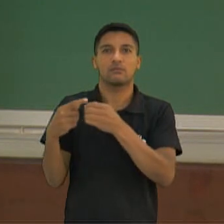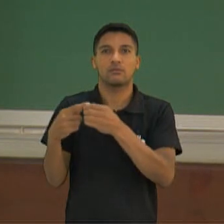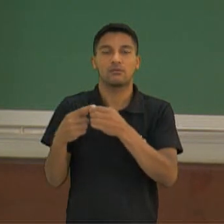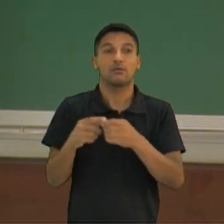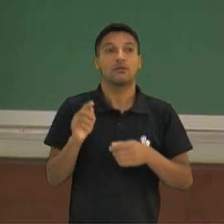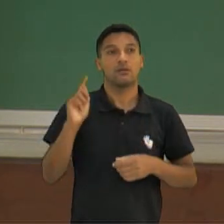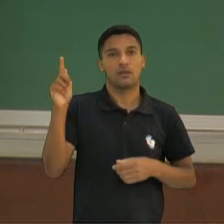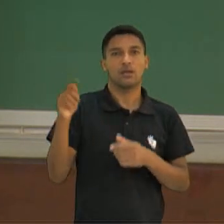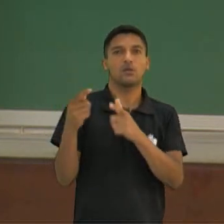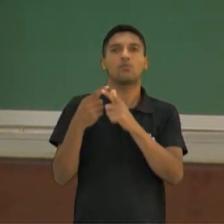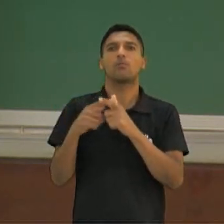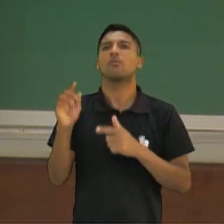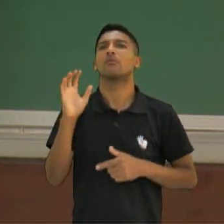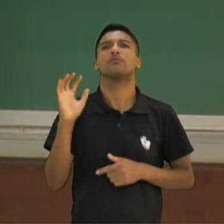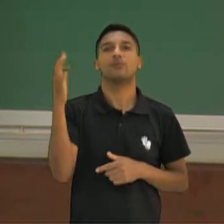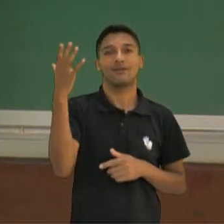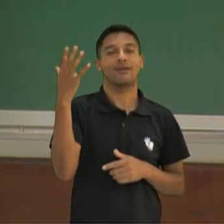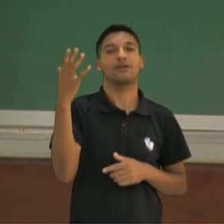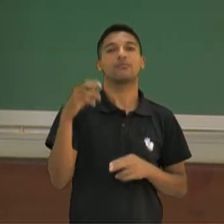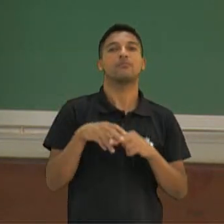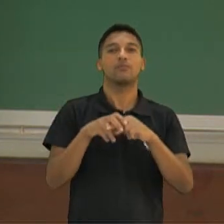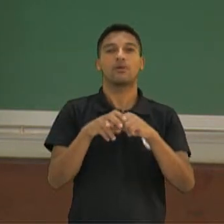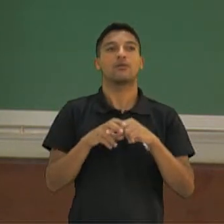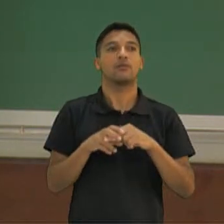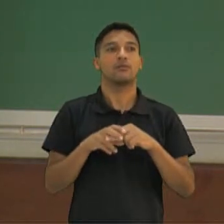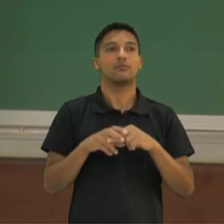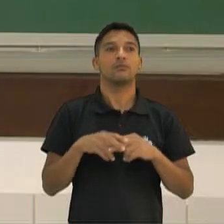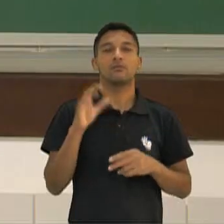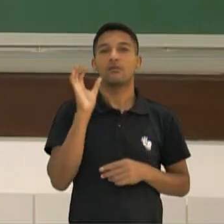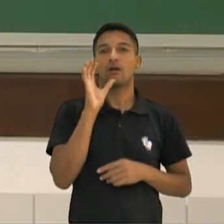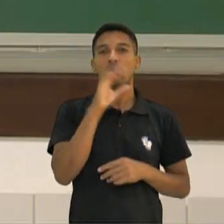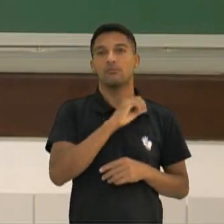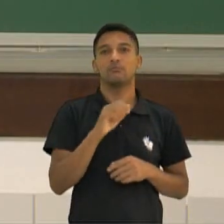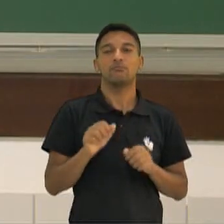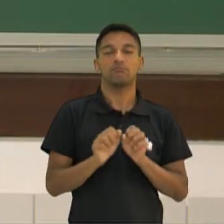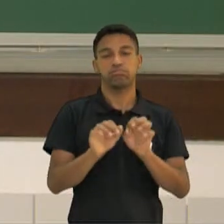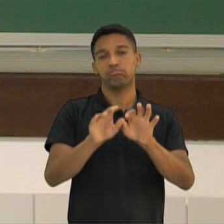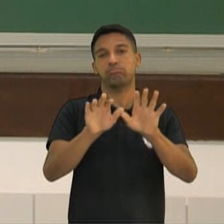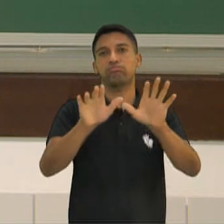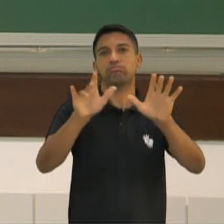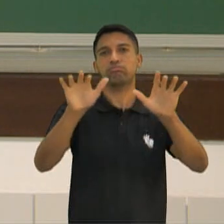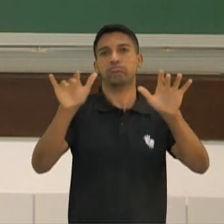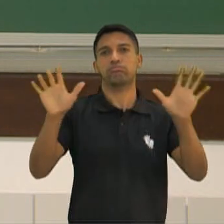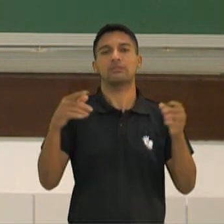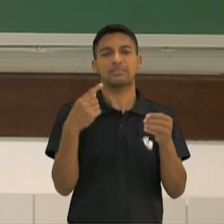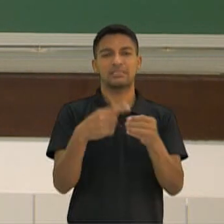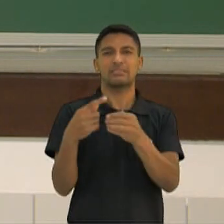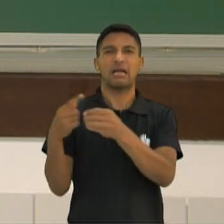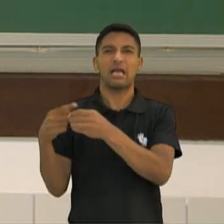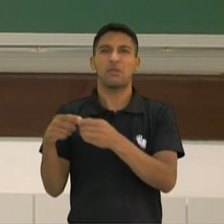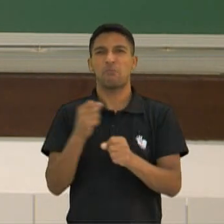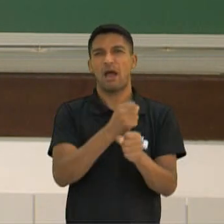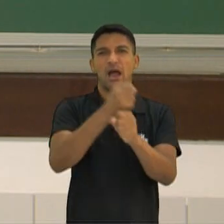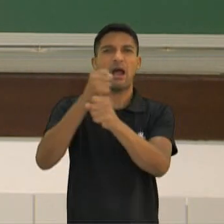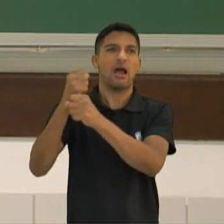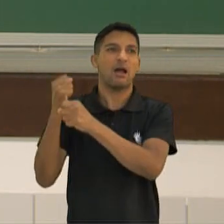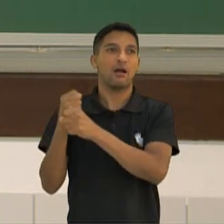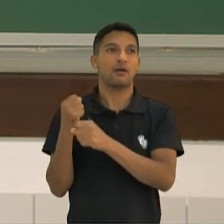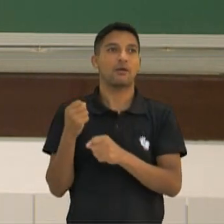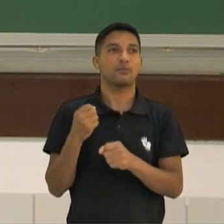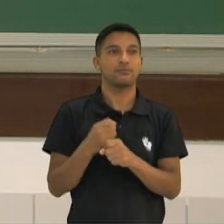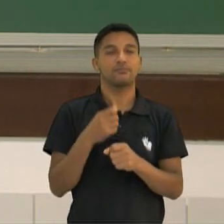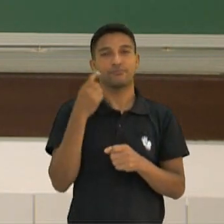pela rápida expansão das áreas urbanas. Não só na Europa, esse fenômeno da rápida expansão de áreas urbanas, ele vai